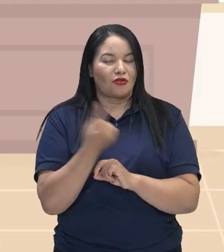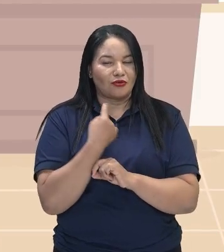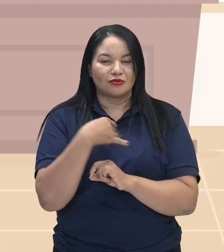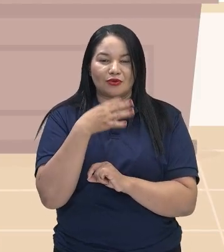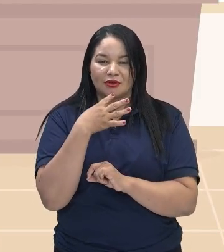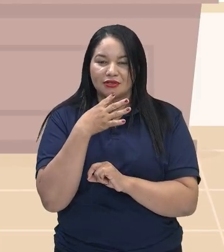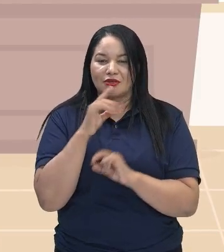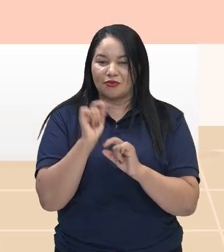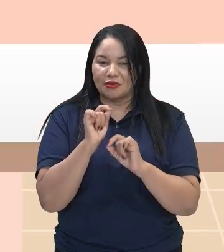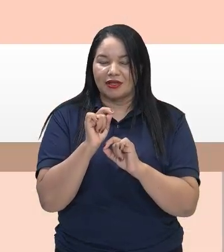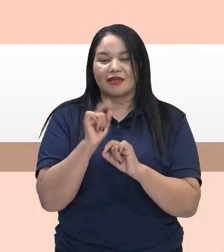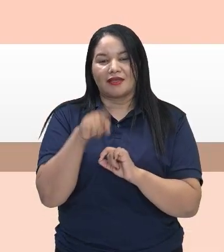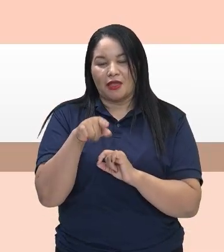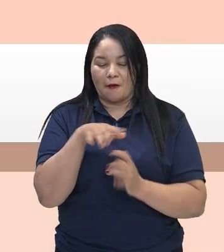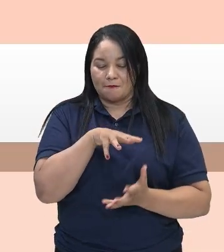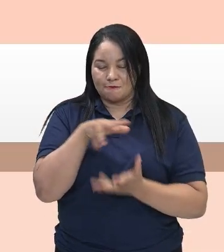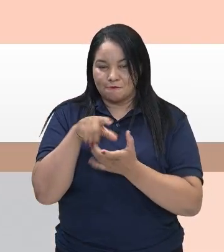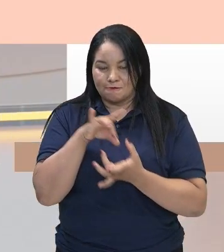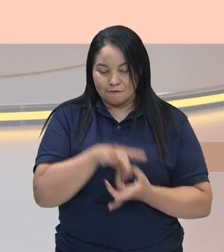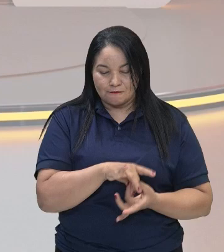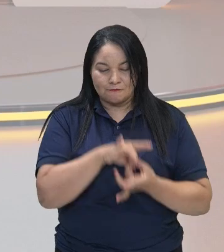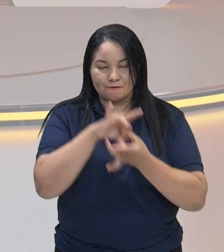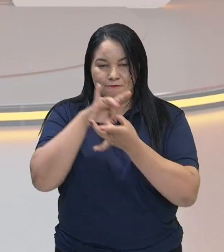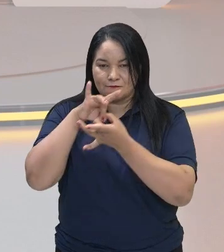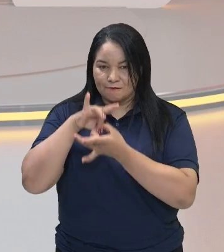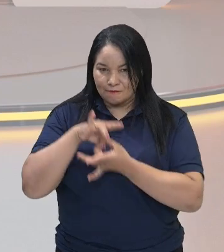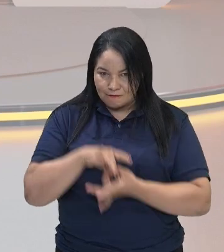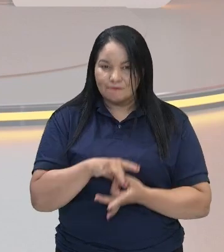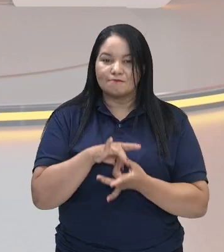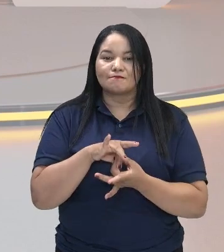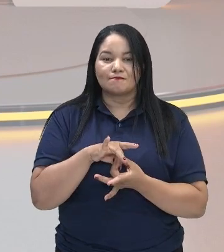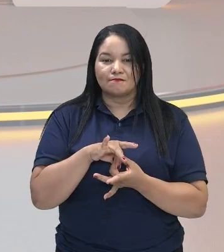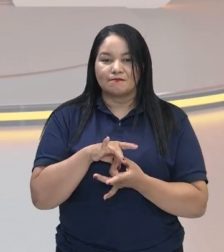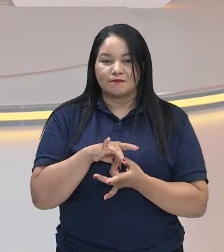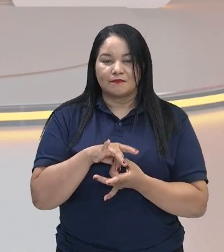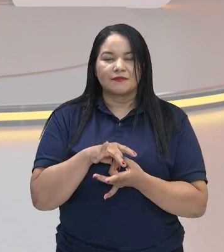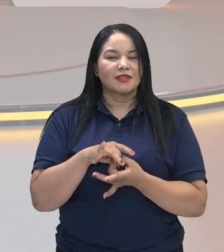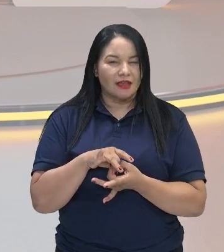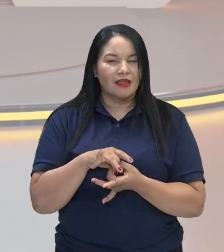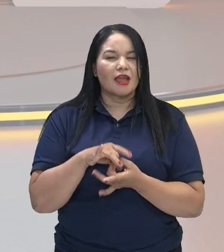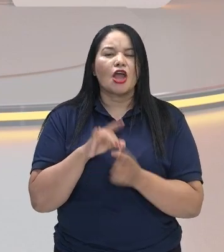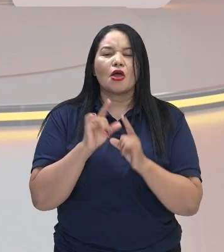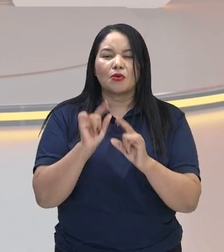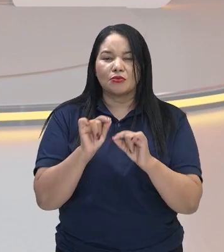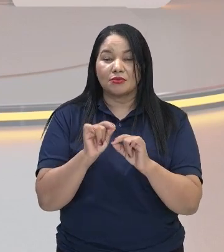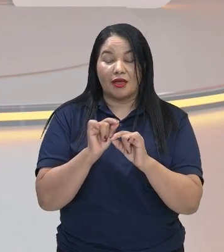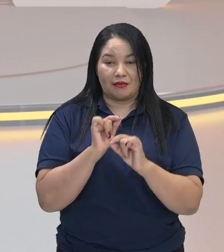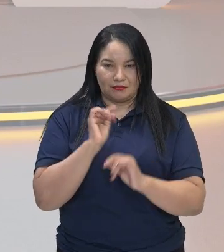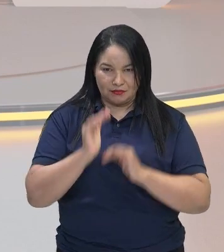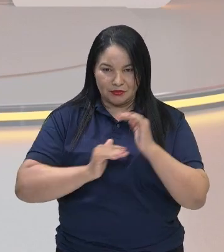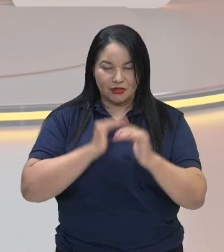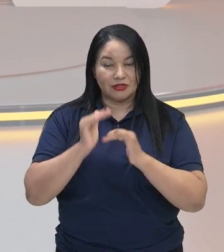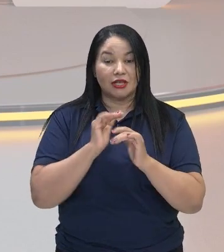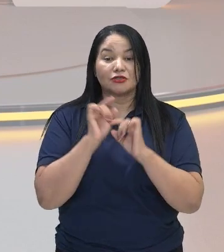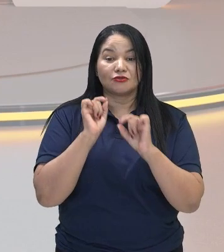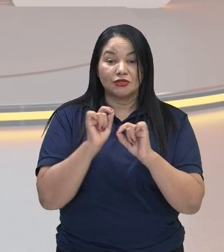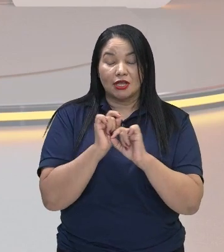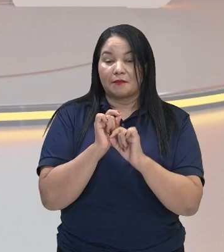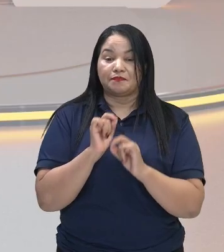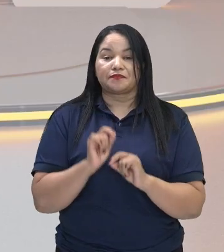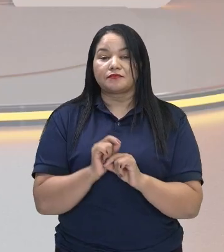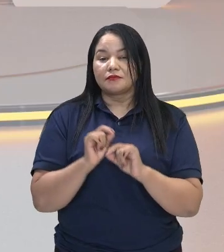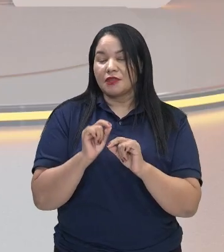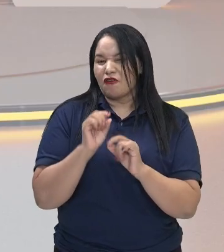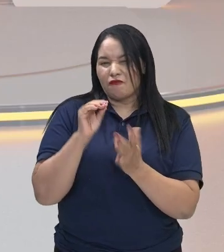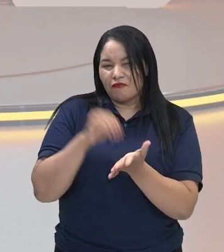é a globalização. A globalização, ela é um processo de ausência